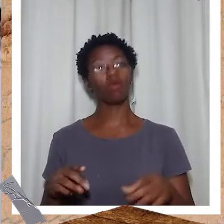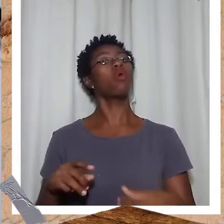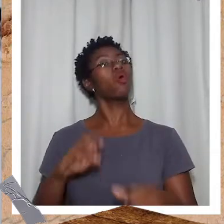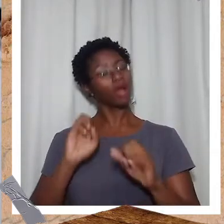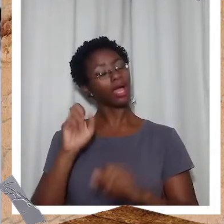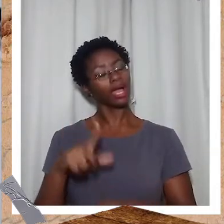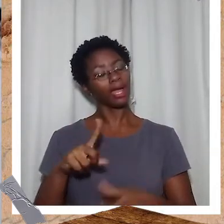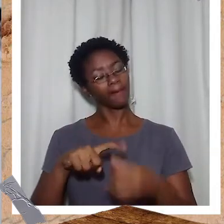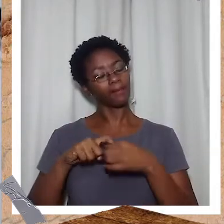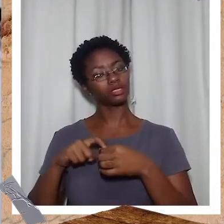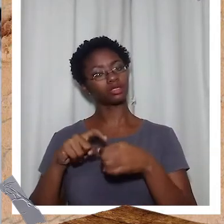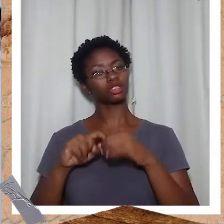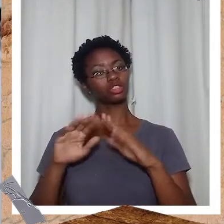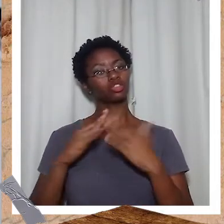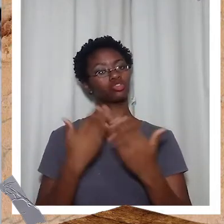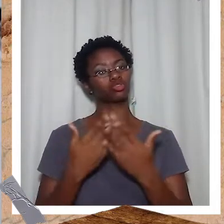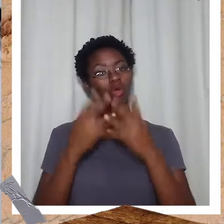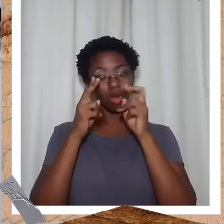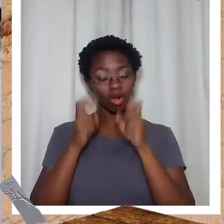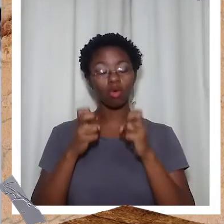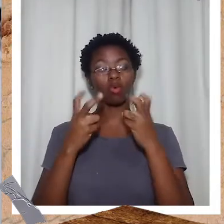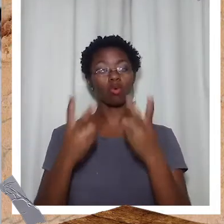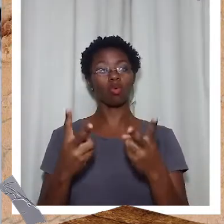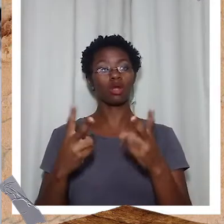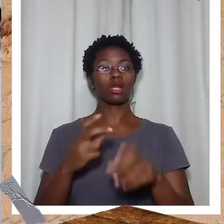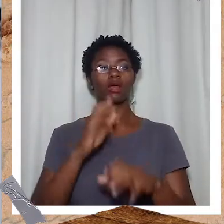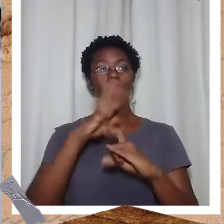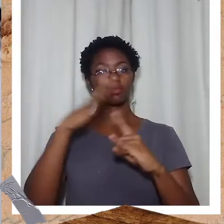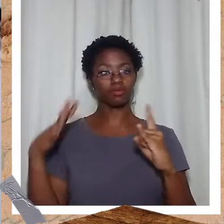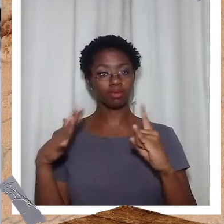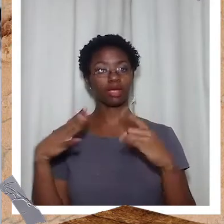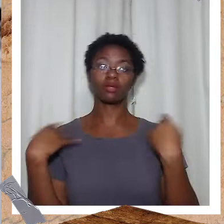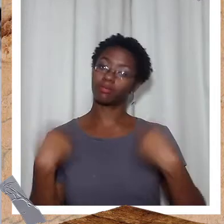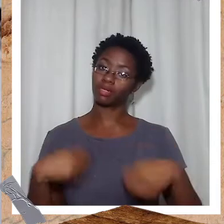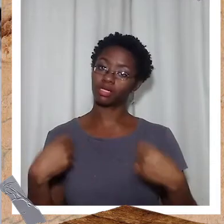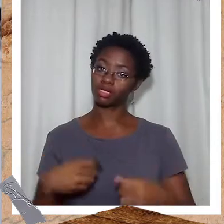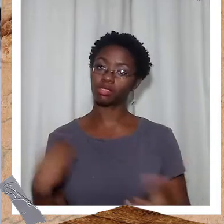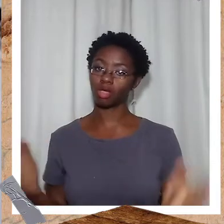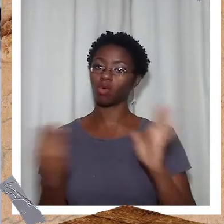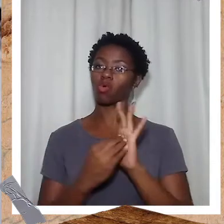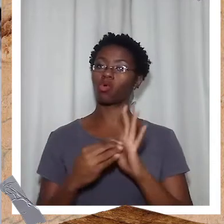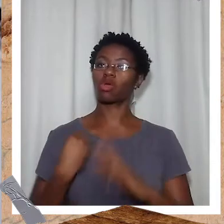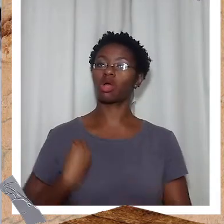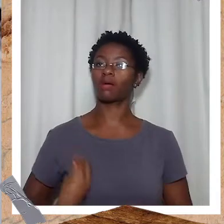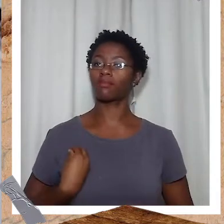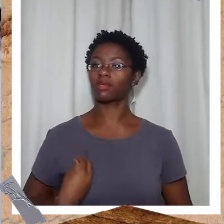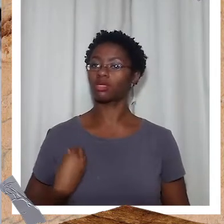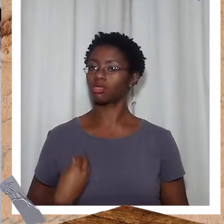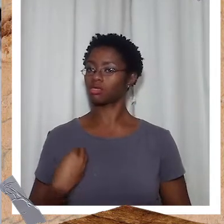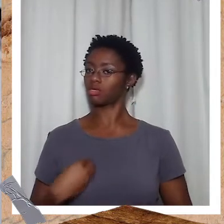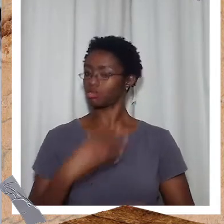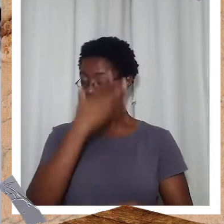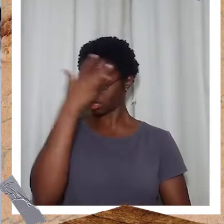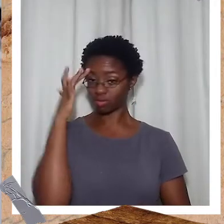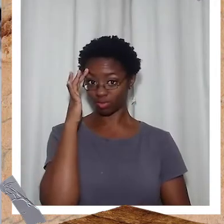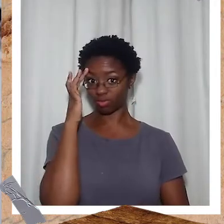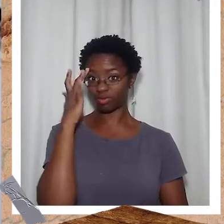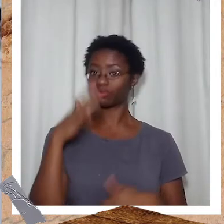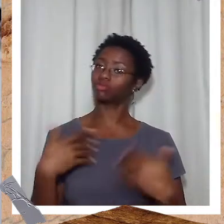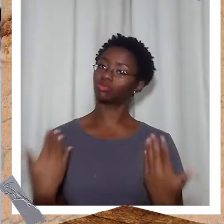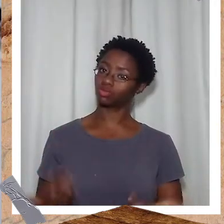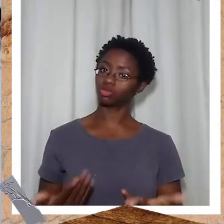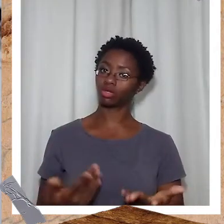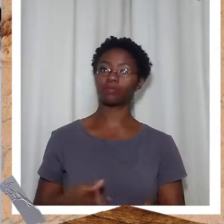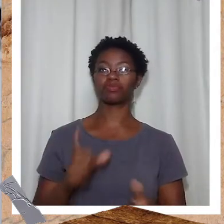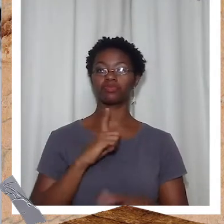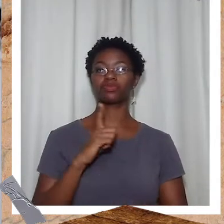Mar. E precisamos hoje, atenção aí pessoal, comprovar a presença do nosso público. Para isso, nós deixamos